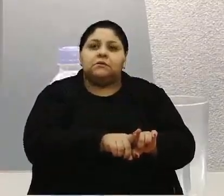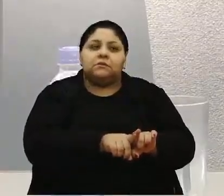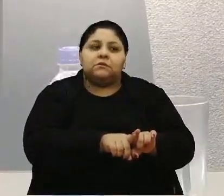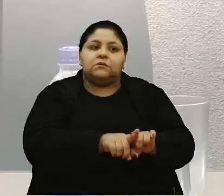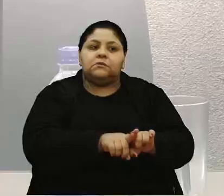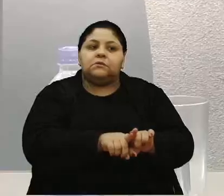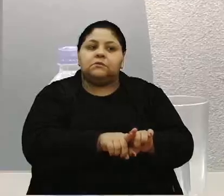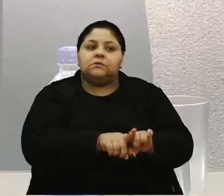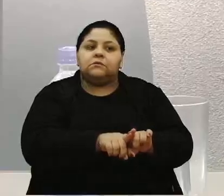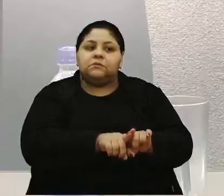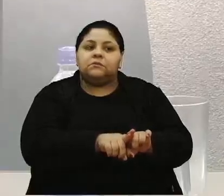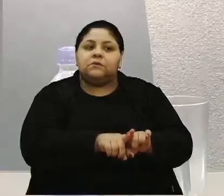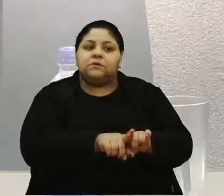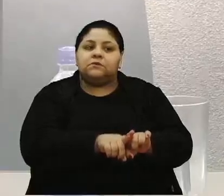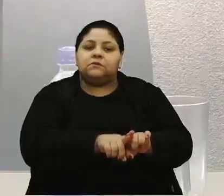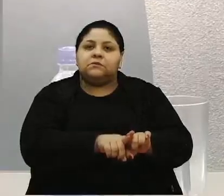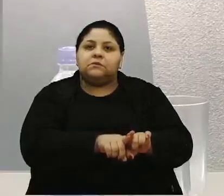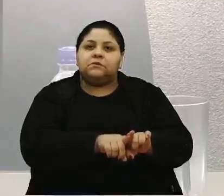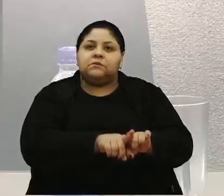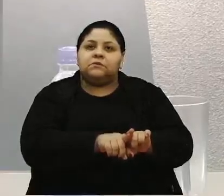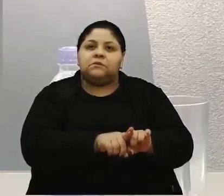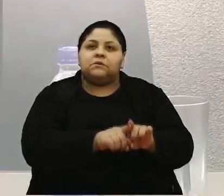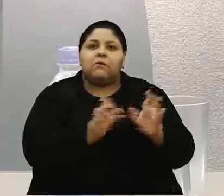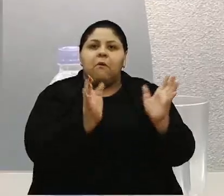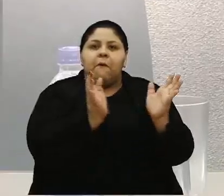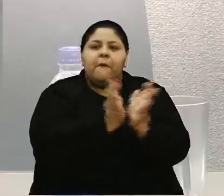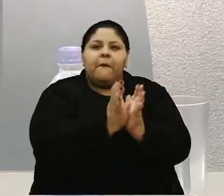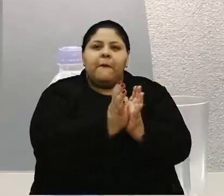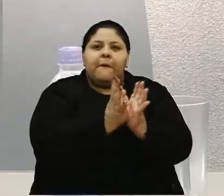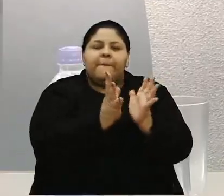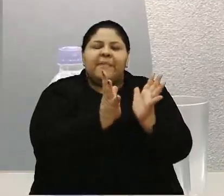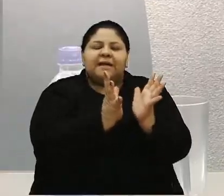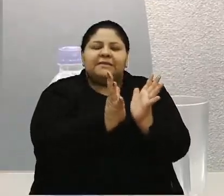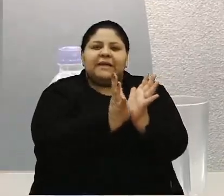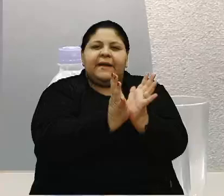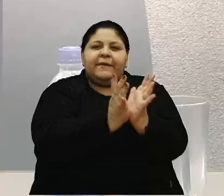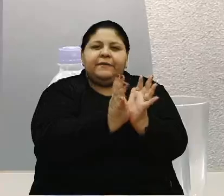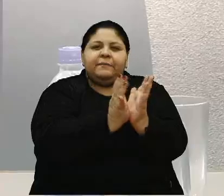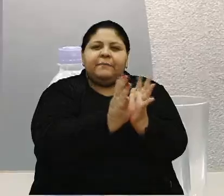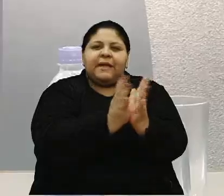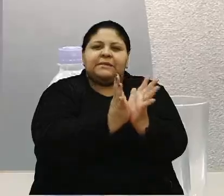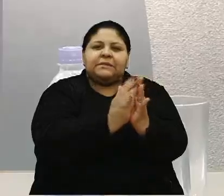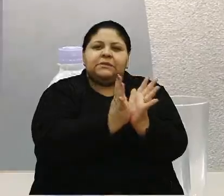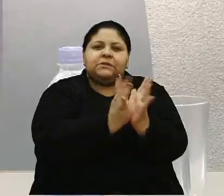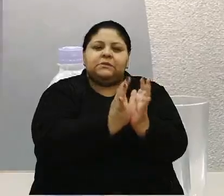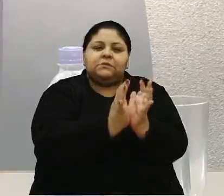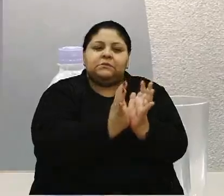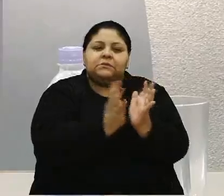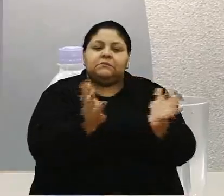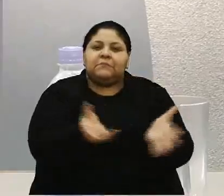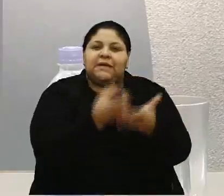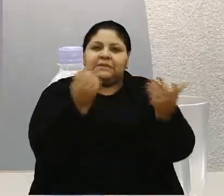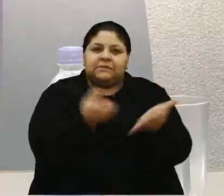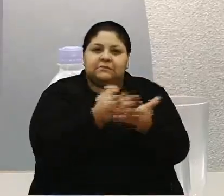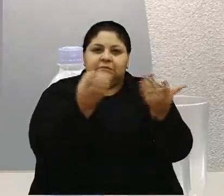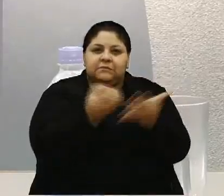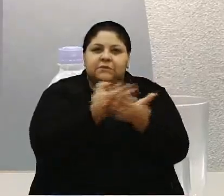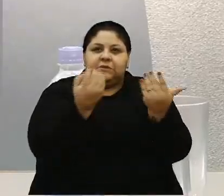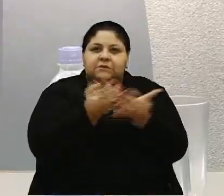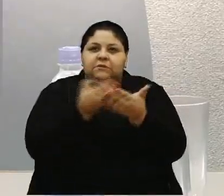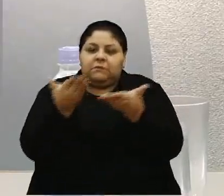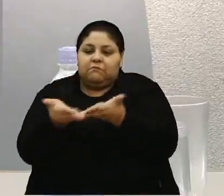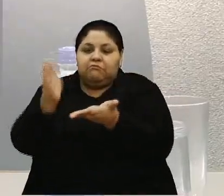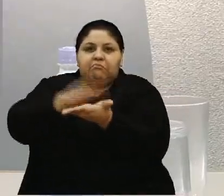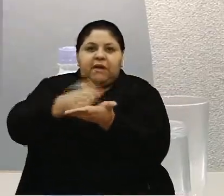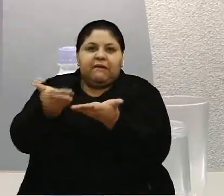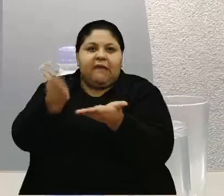Eles fazem uma massa de panqueca, né? Colocam um bife e um pouquinho de molho em cima e dobra que nem se fosse um